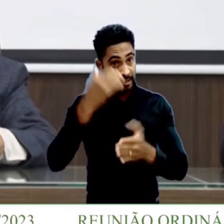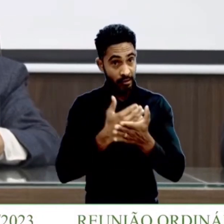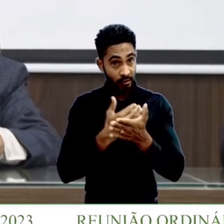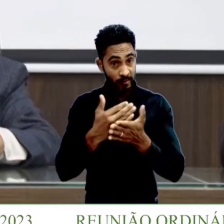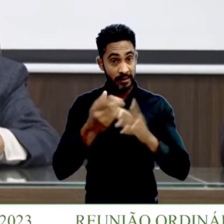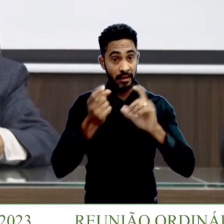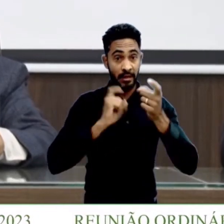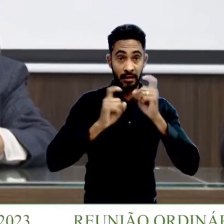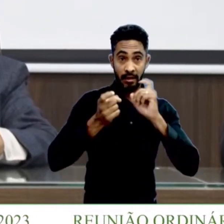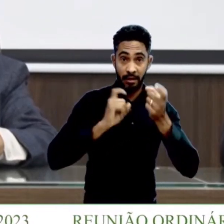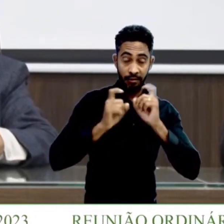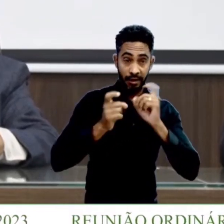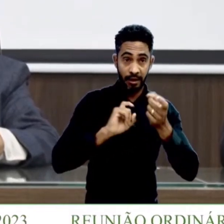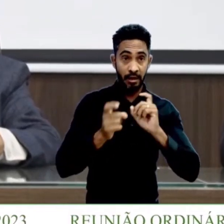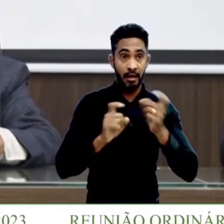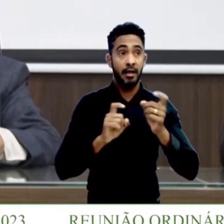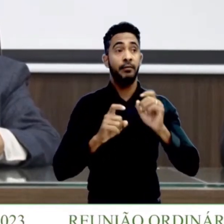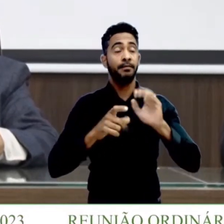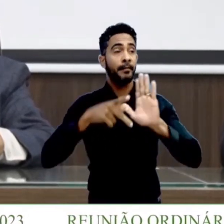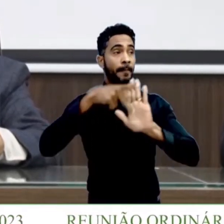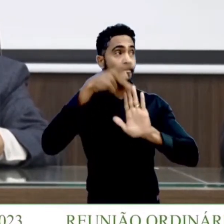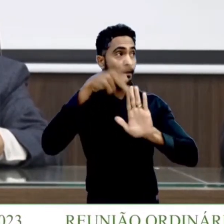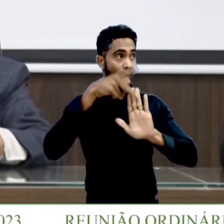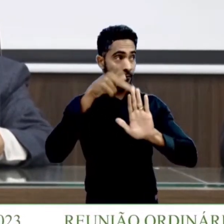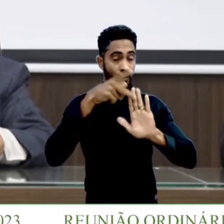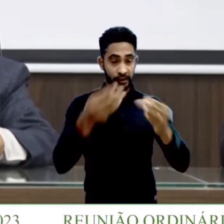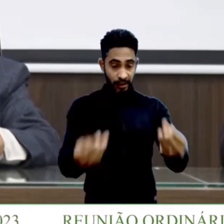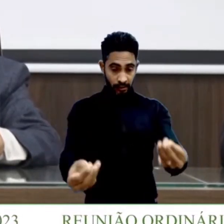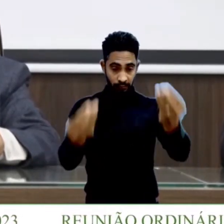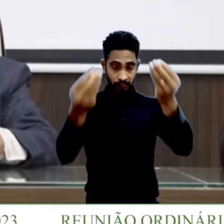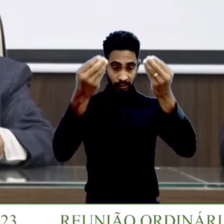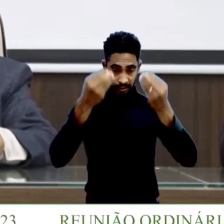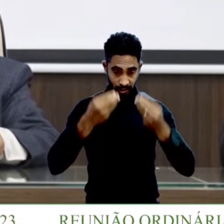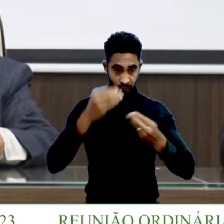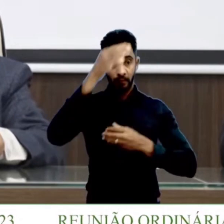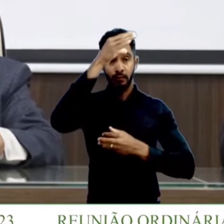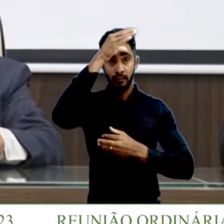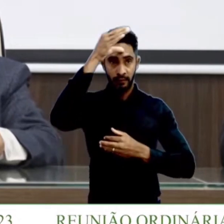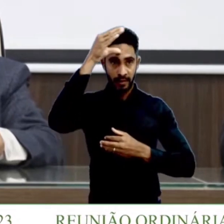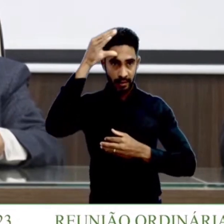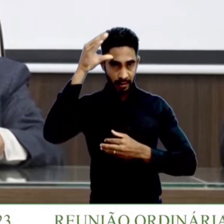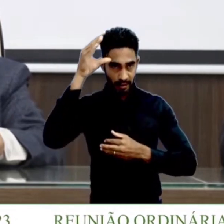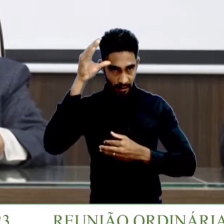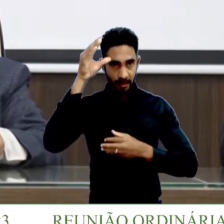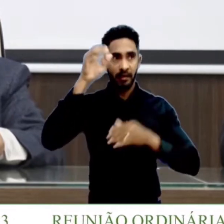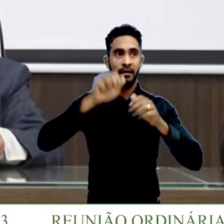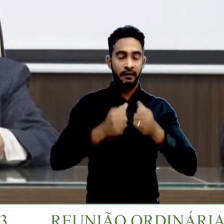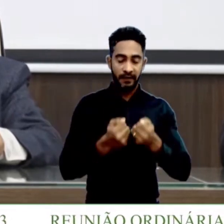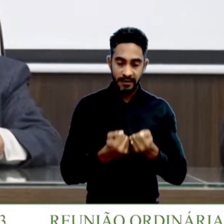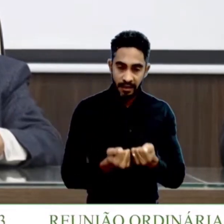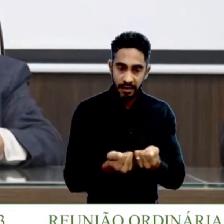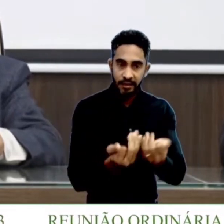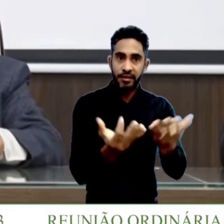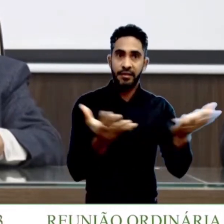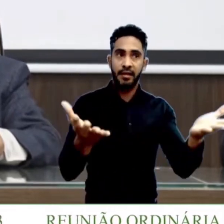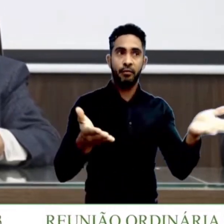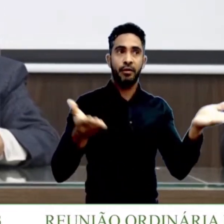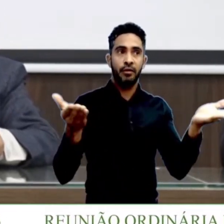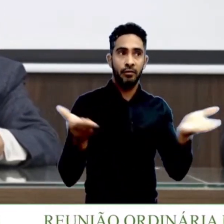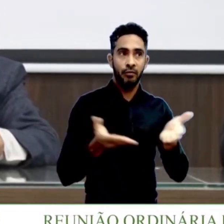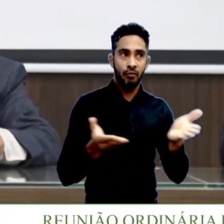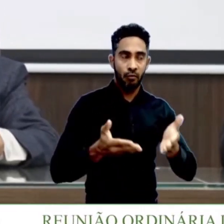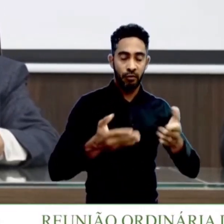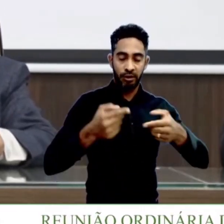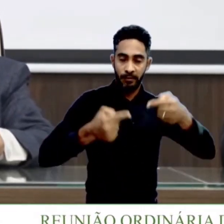nossa reunião, o projeto chegou na Câmara, vai ser distribuído hoje. A partir